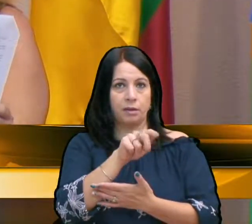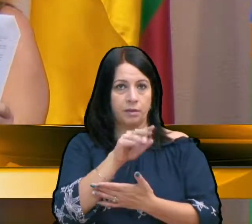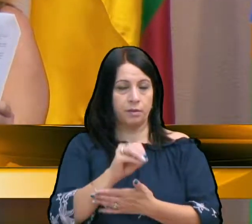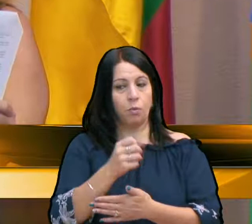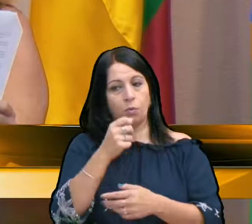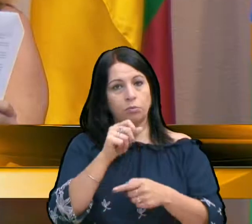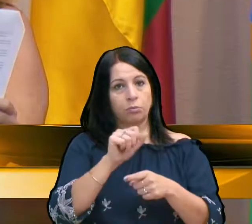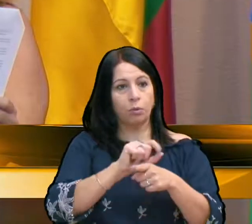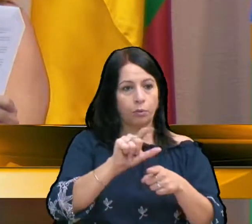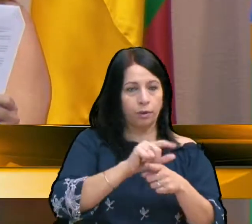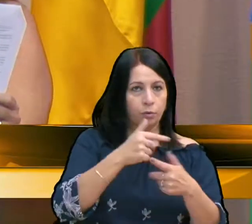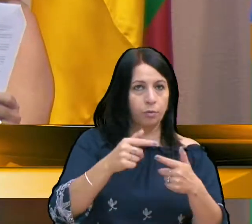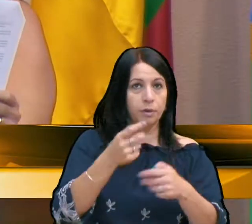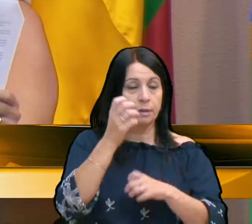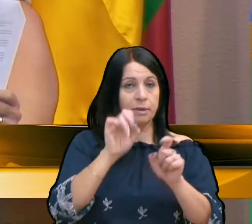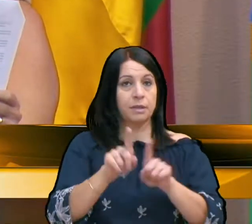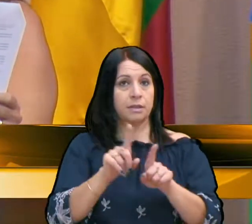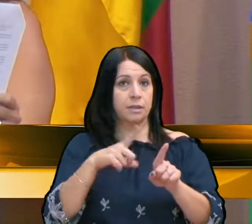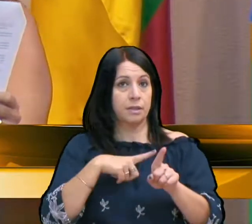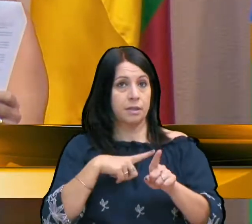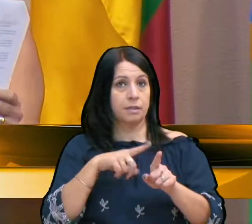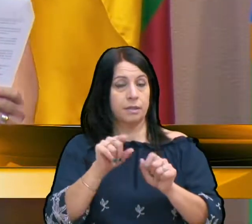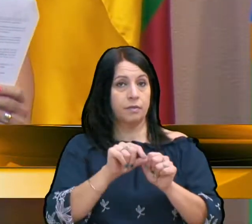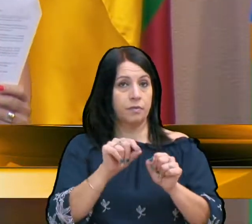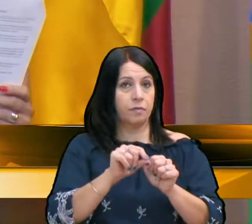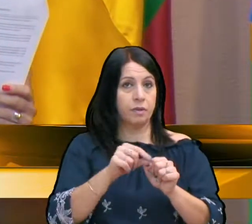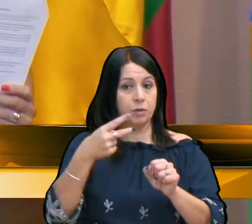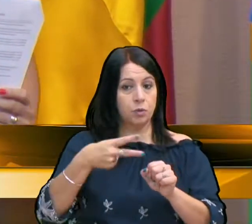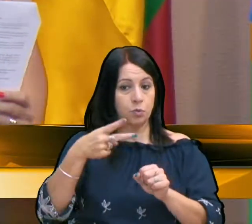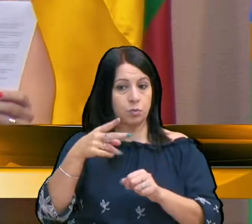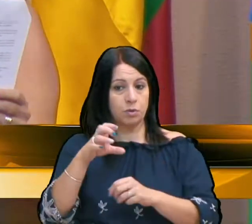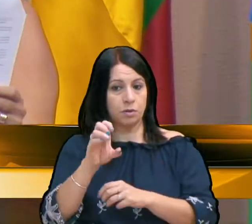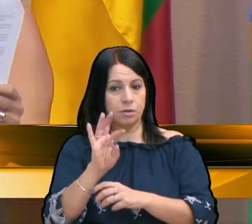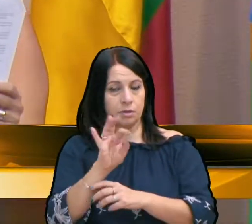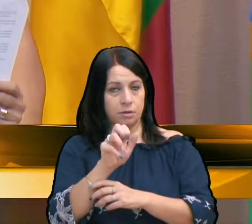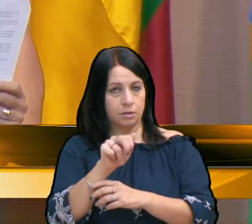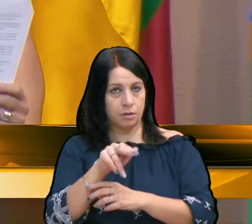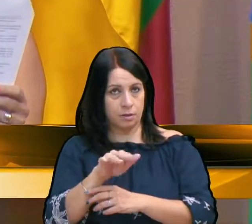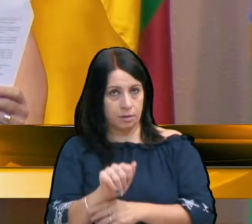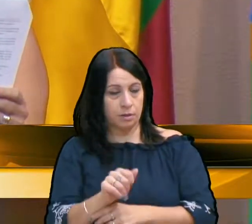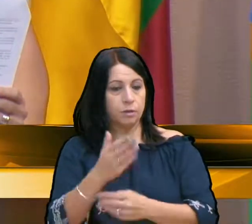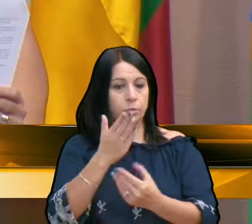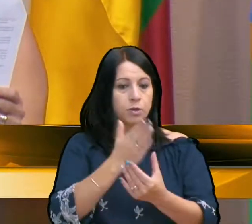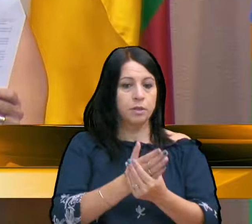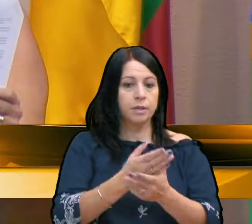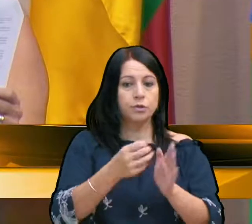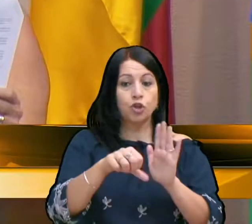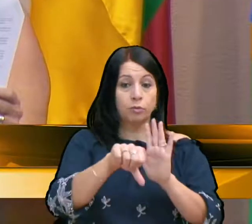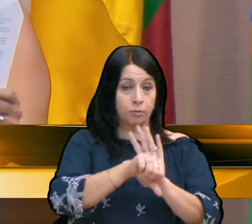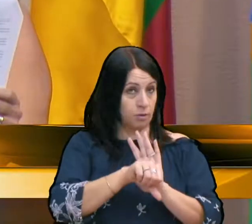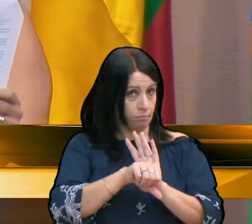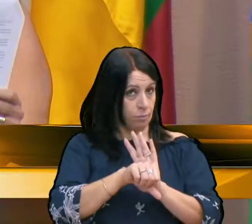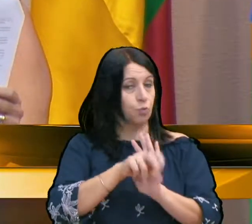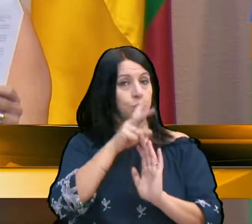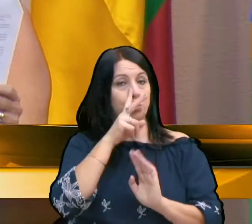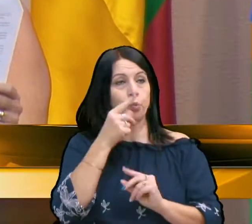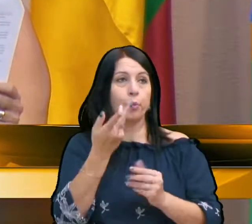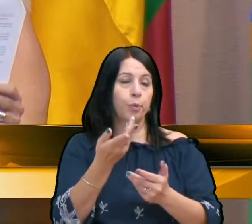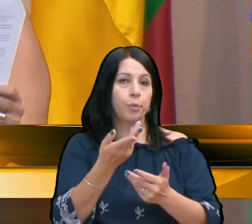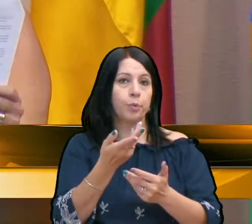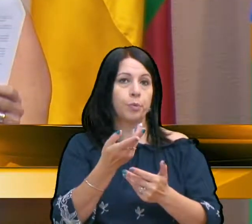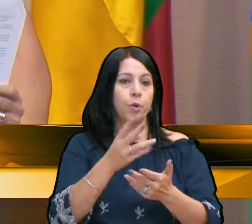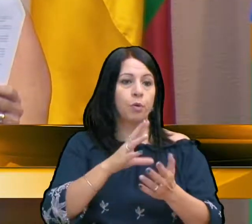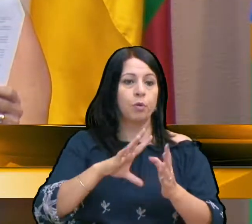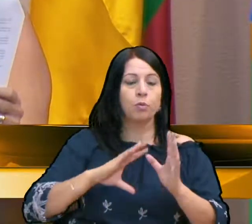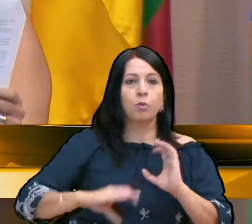locações as empresas que tenham sido condenadas em segunda instância a processos criminais, como por